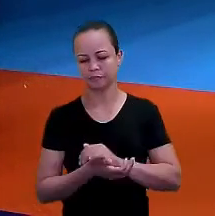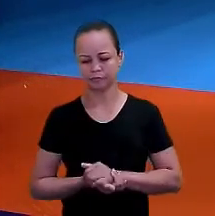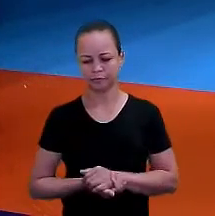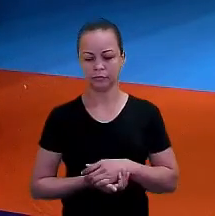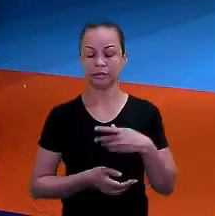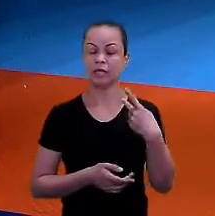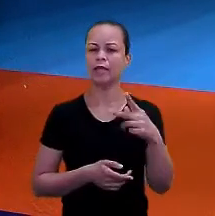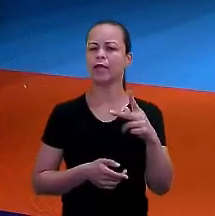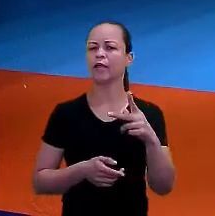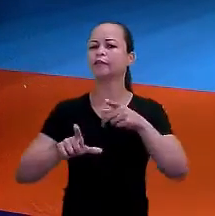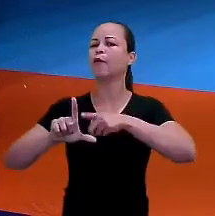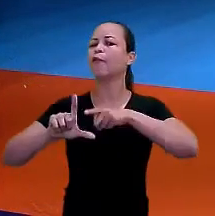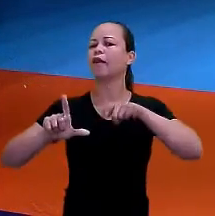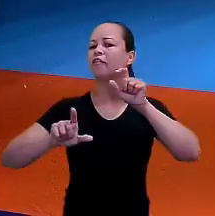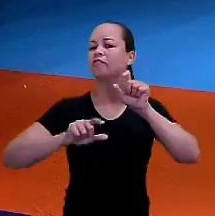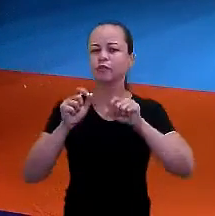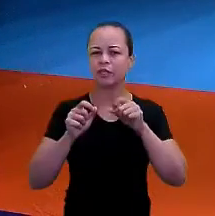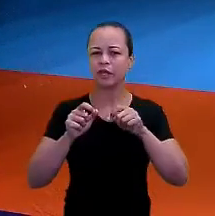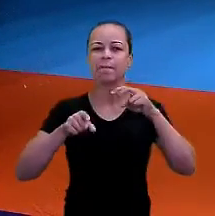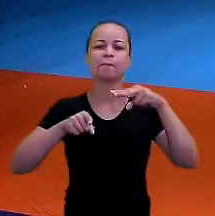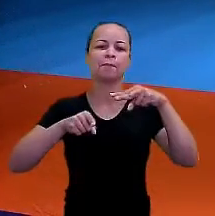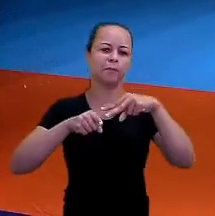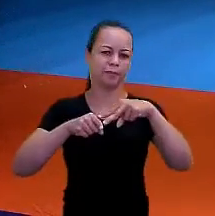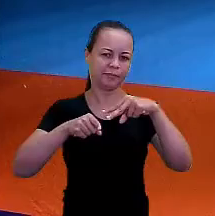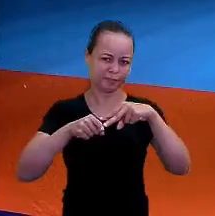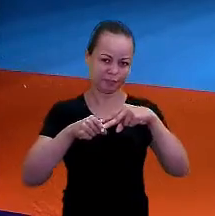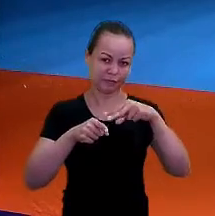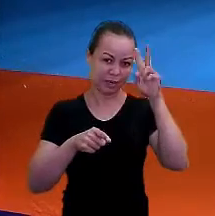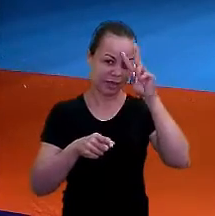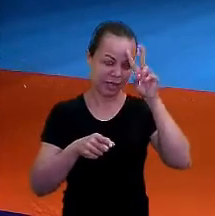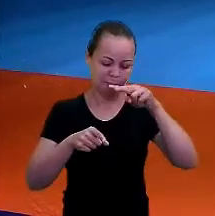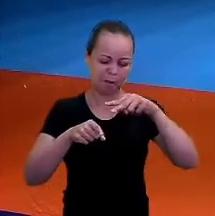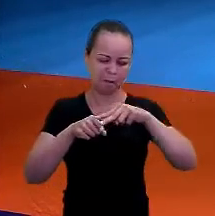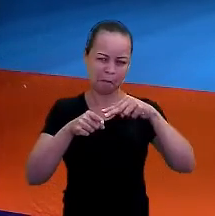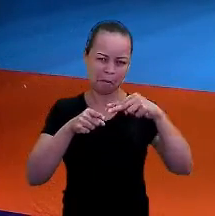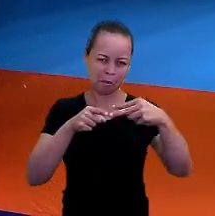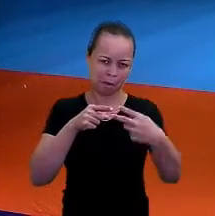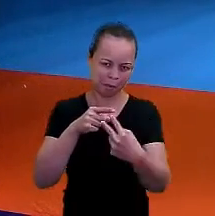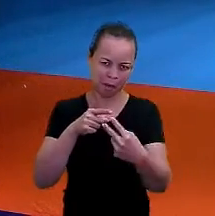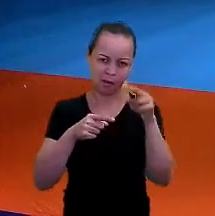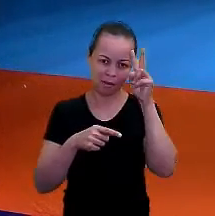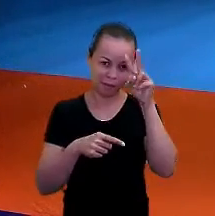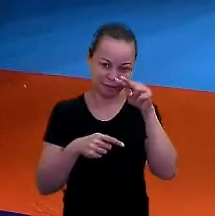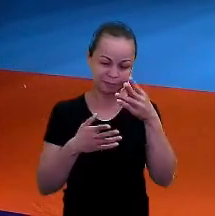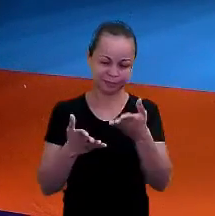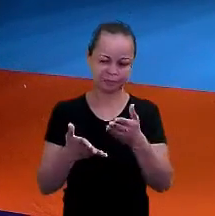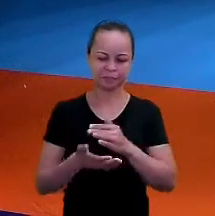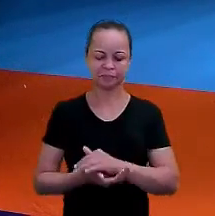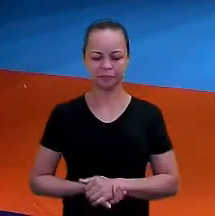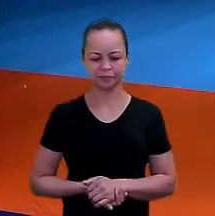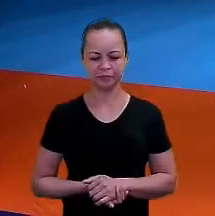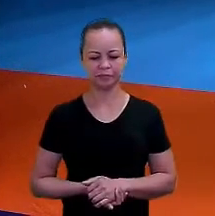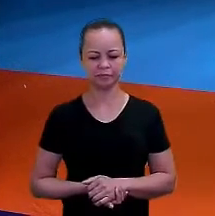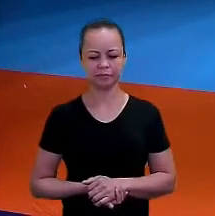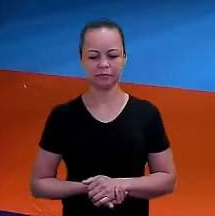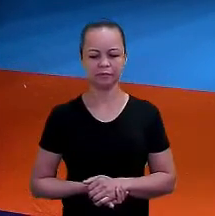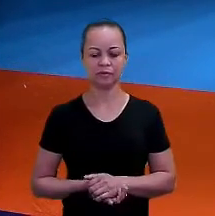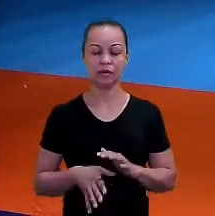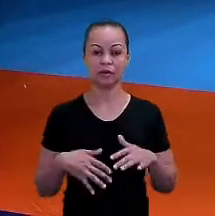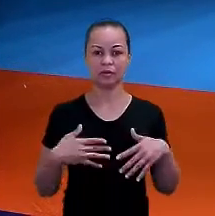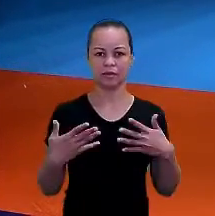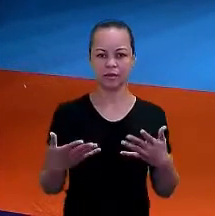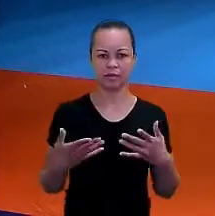de pizza, né? Lembra que parece a pizza, as fatias? Pronto. E aí ele